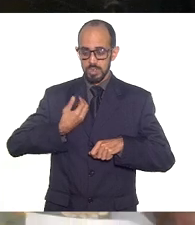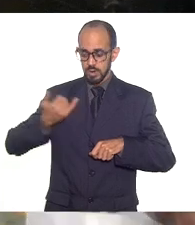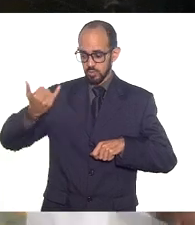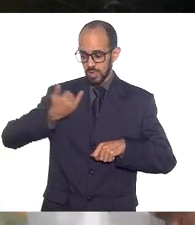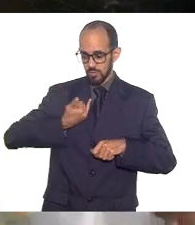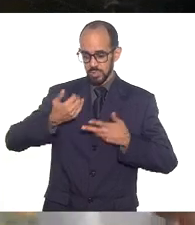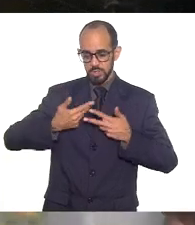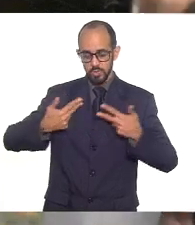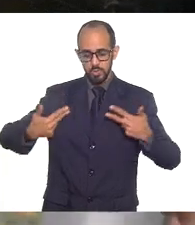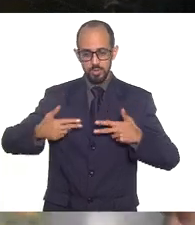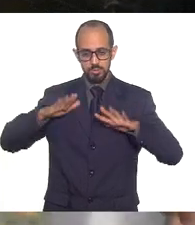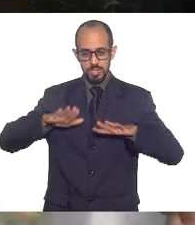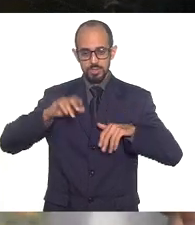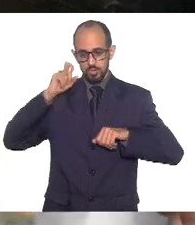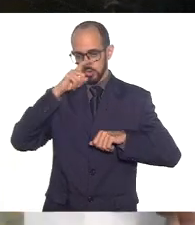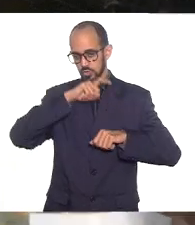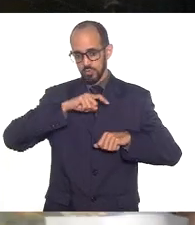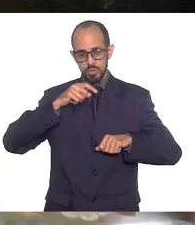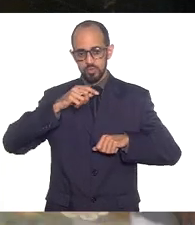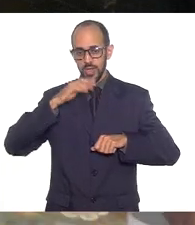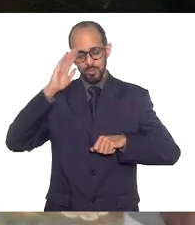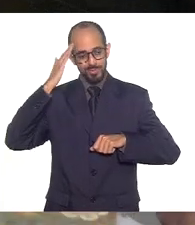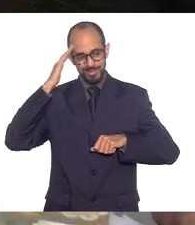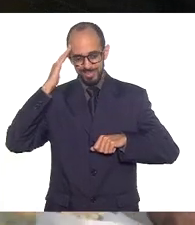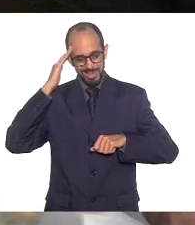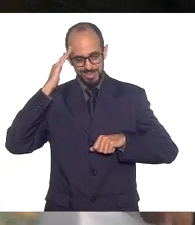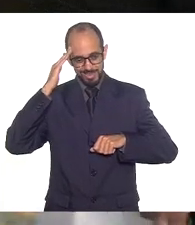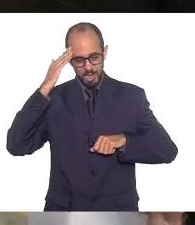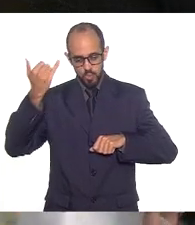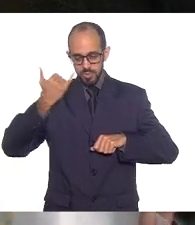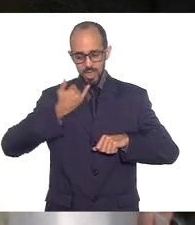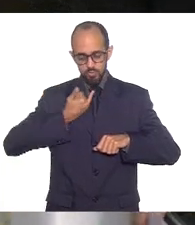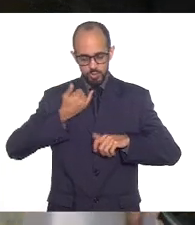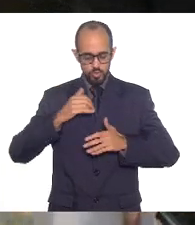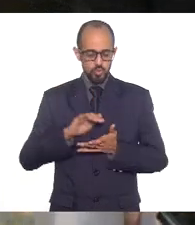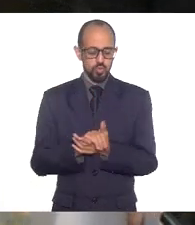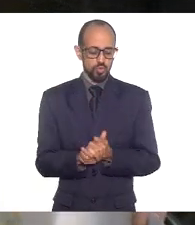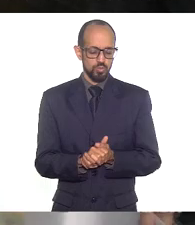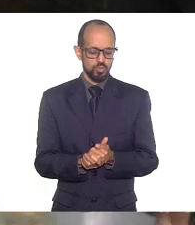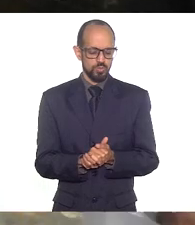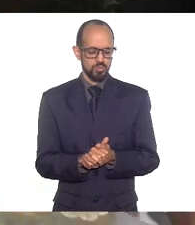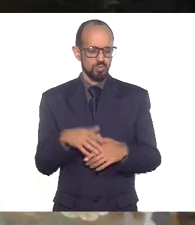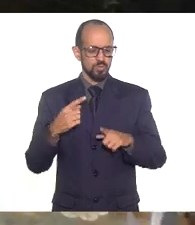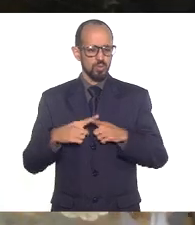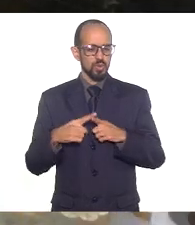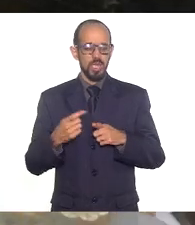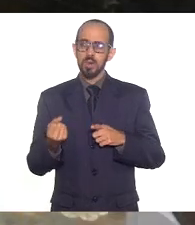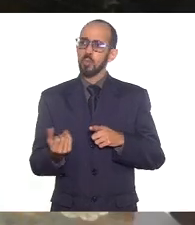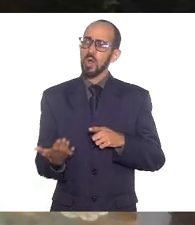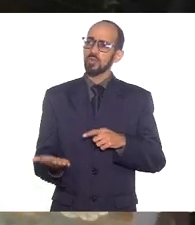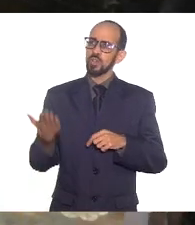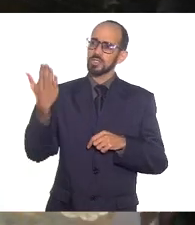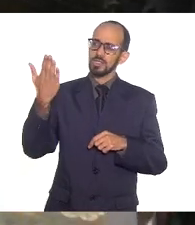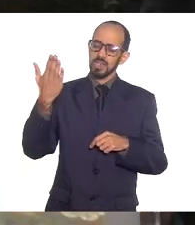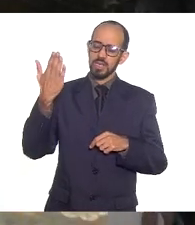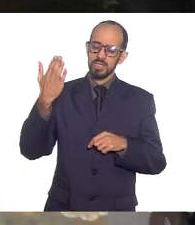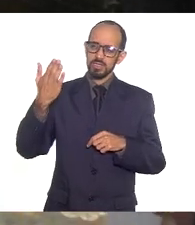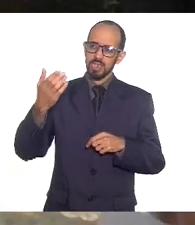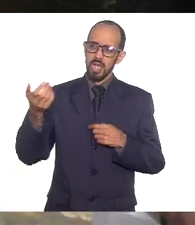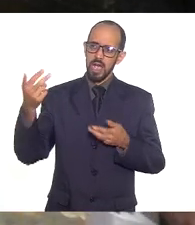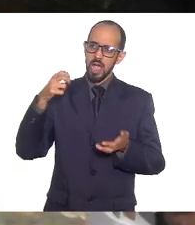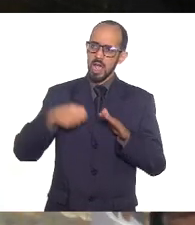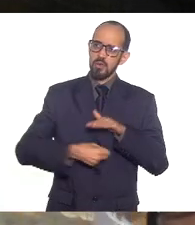difícil de viver não ser capaz de entender os sinais que a vida nos dá eu falo isso porque quando você excelência assumiu